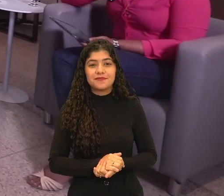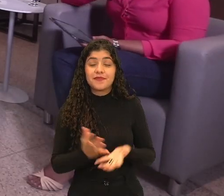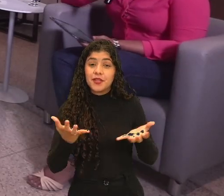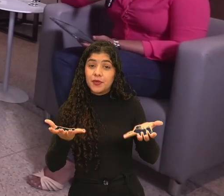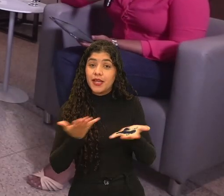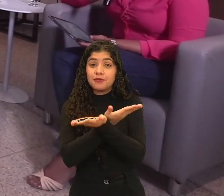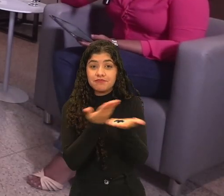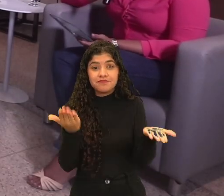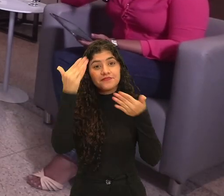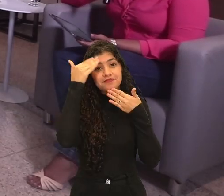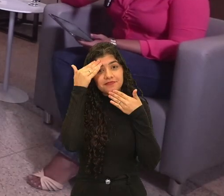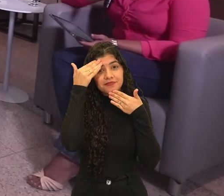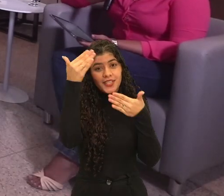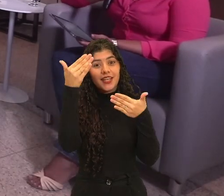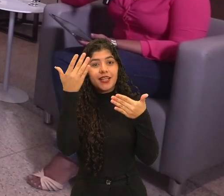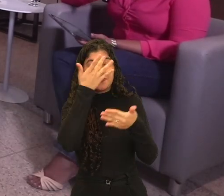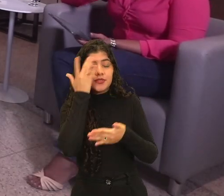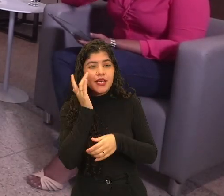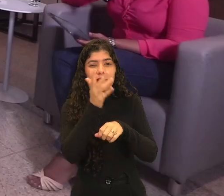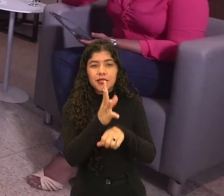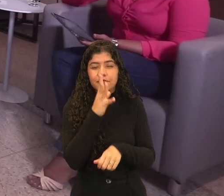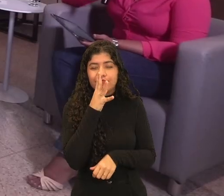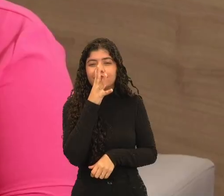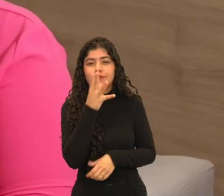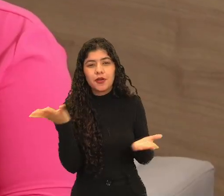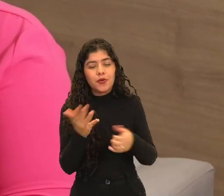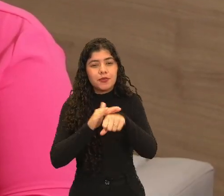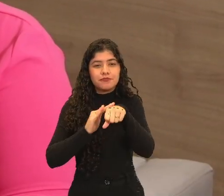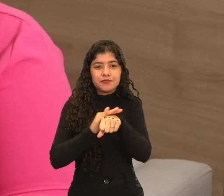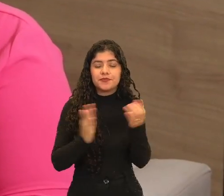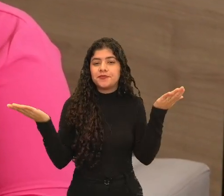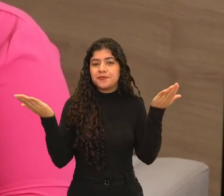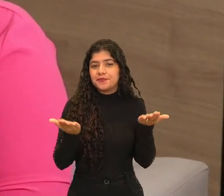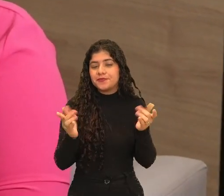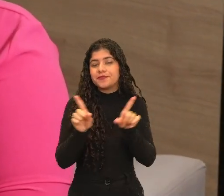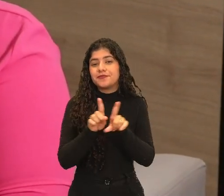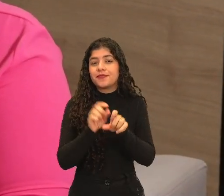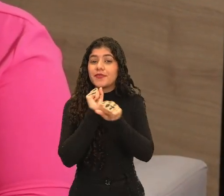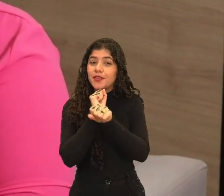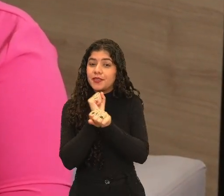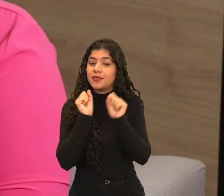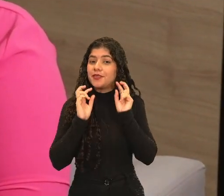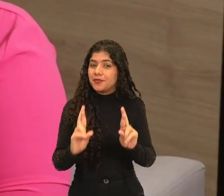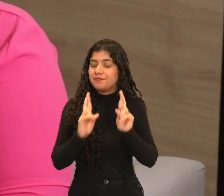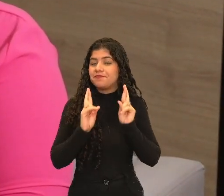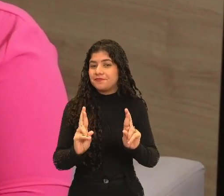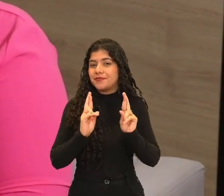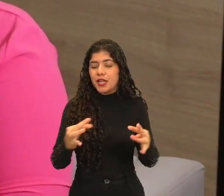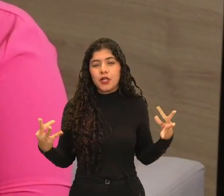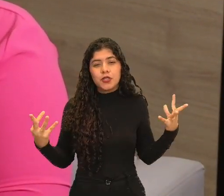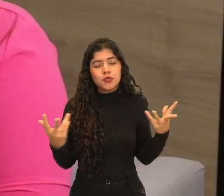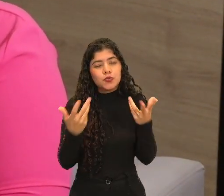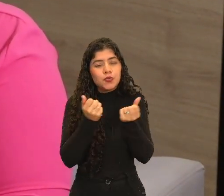quero agradecer também a você que nos acompanhou essa conversa hoje aqui. E eu espero realmente que tudo que foi